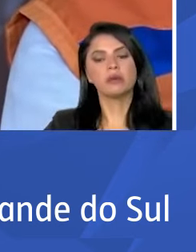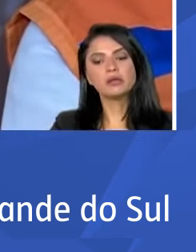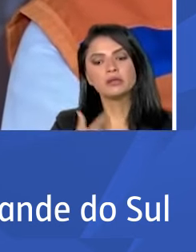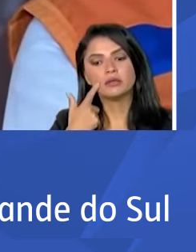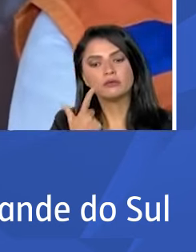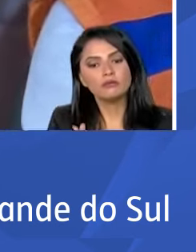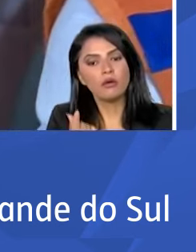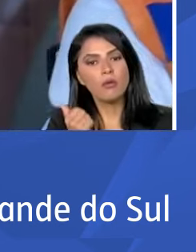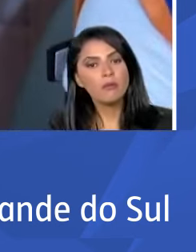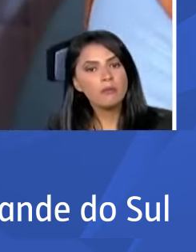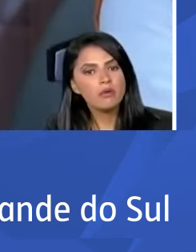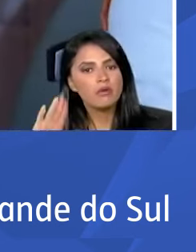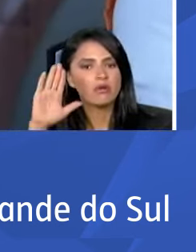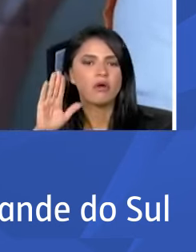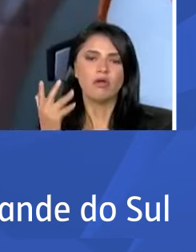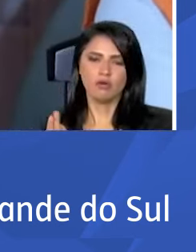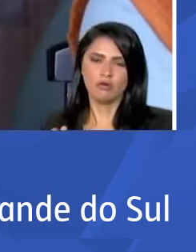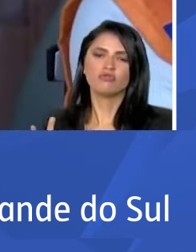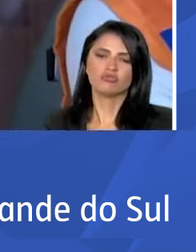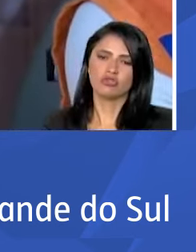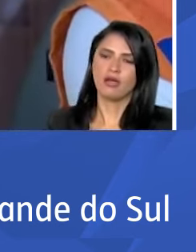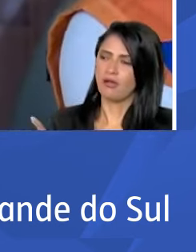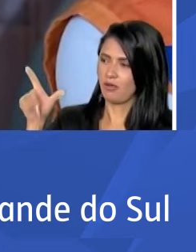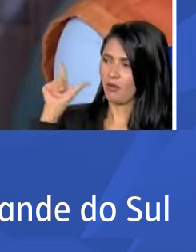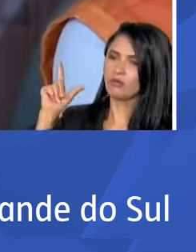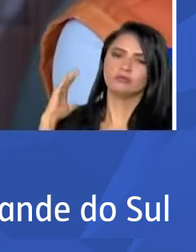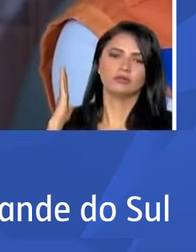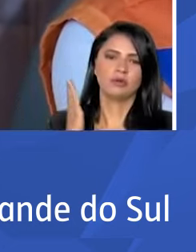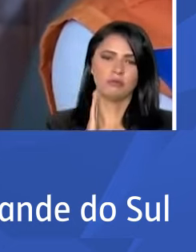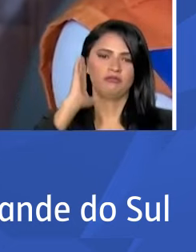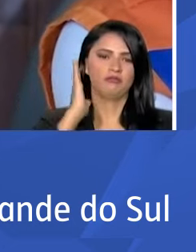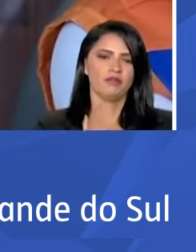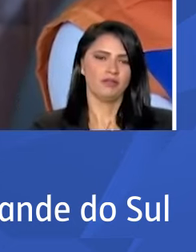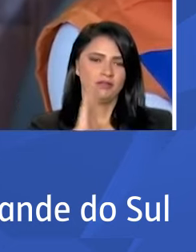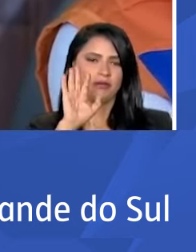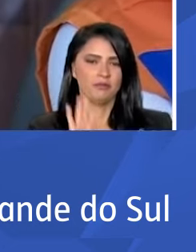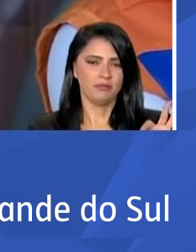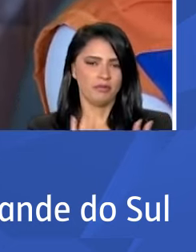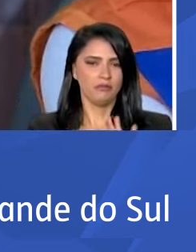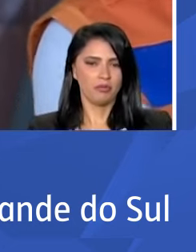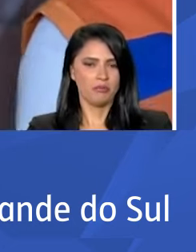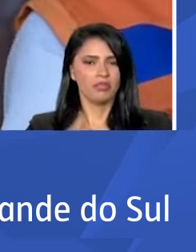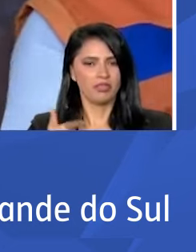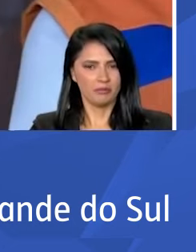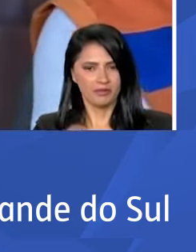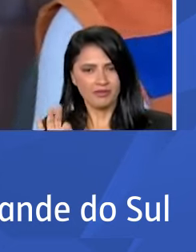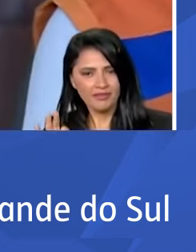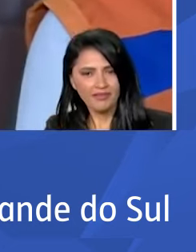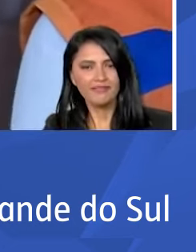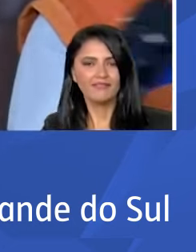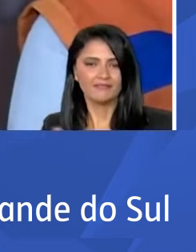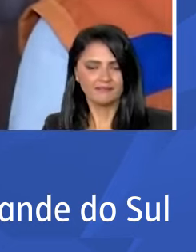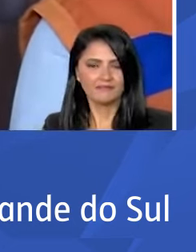um valor maior, como já aconteceu ontem com a aprovação dos planos de trabalho, não é, Volney? É isso, né, Volney?